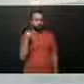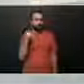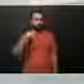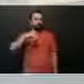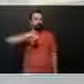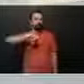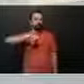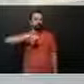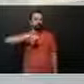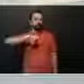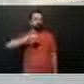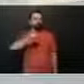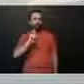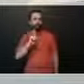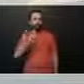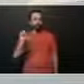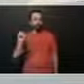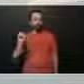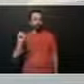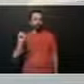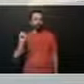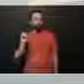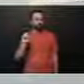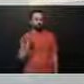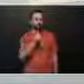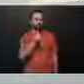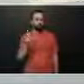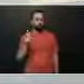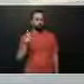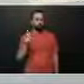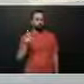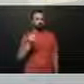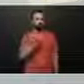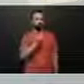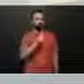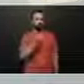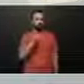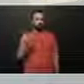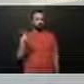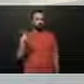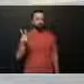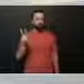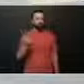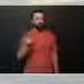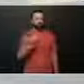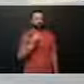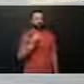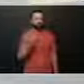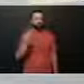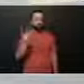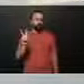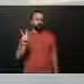8, 9, 10, 11,